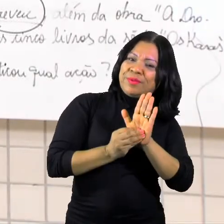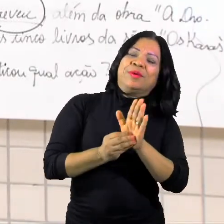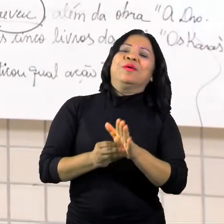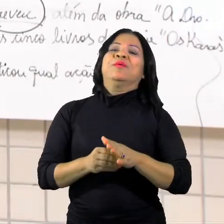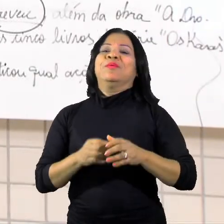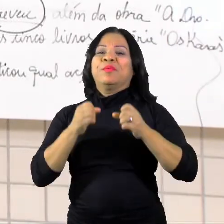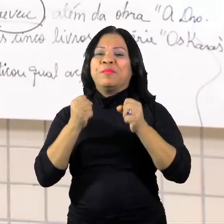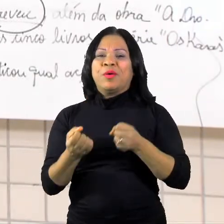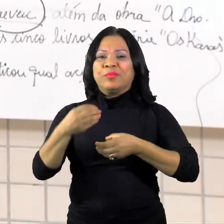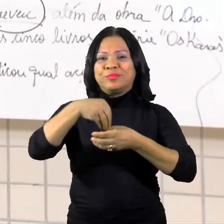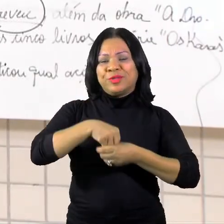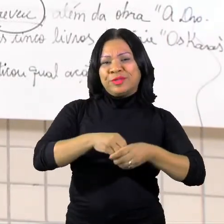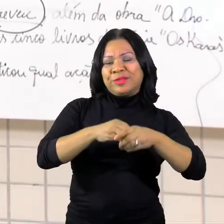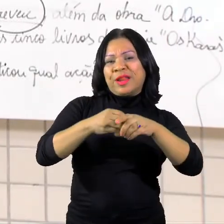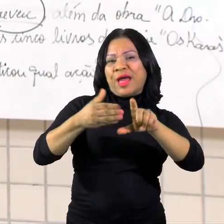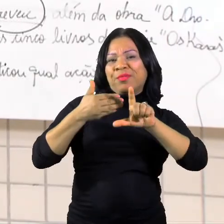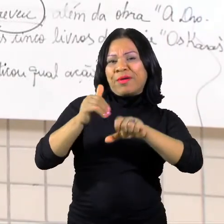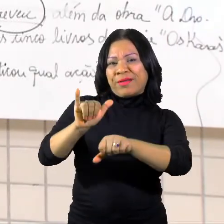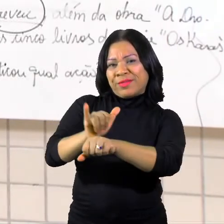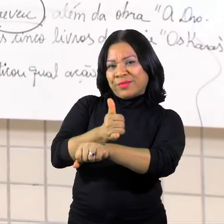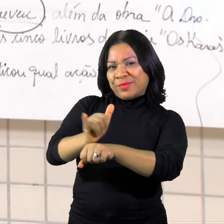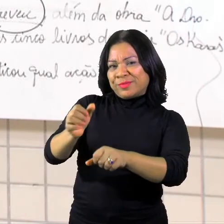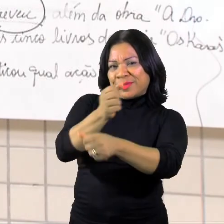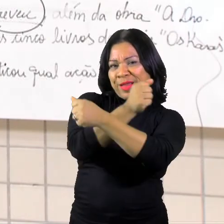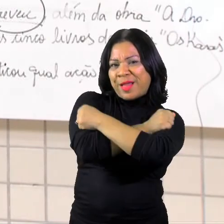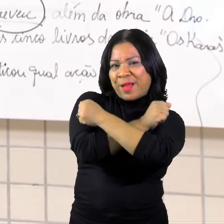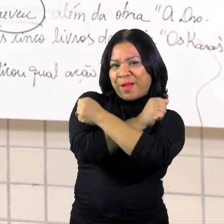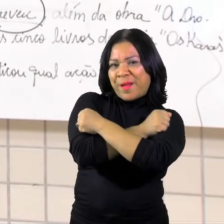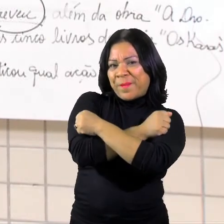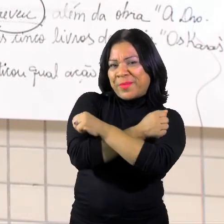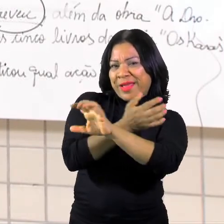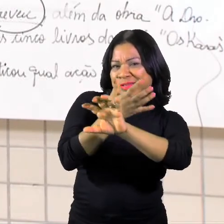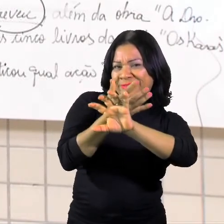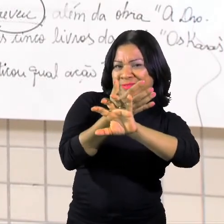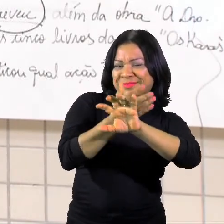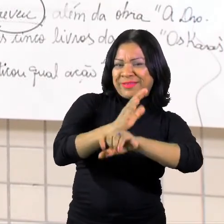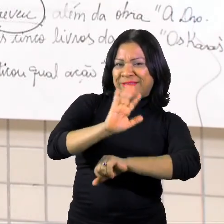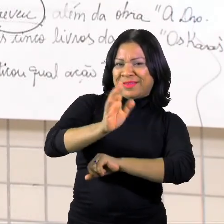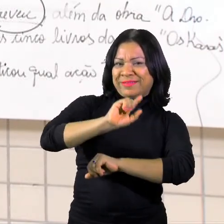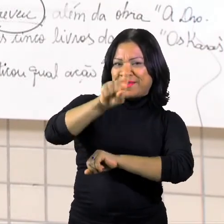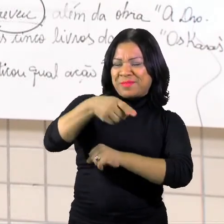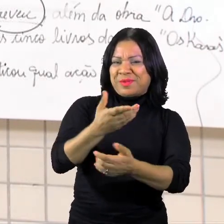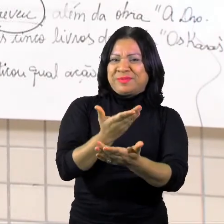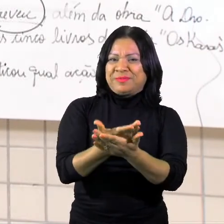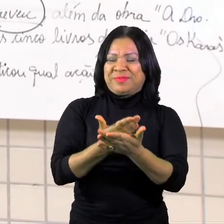canal do YouTube. Abraço virtual e até a próxima teleaula de língua portuguesa.